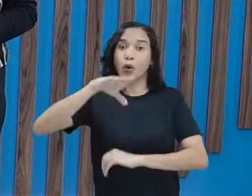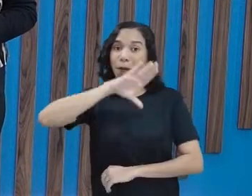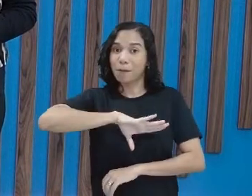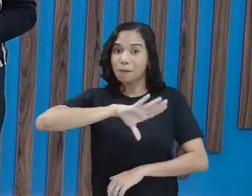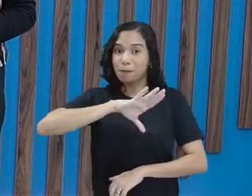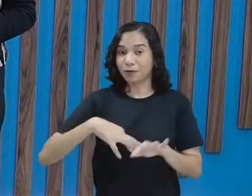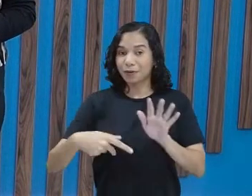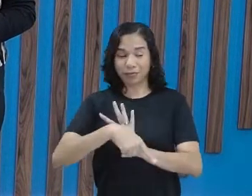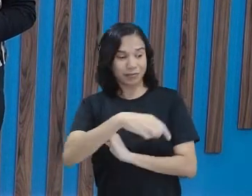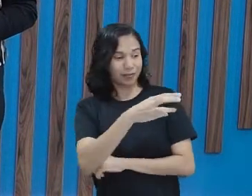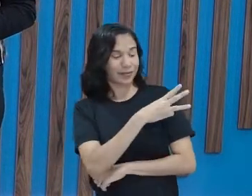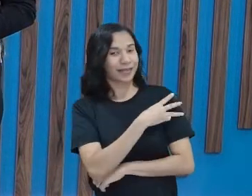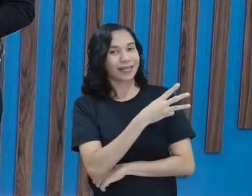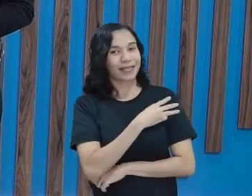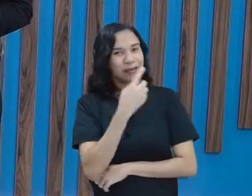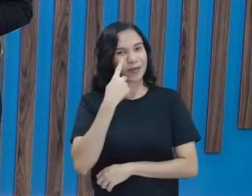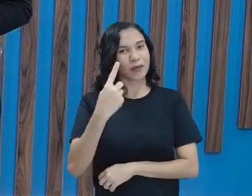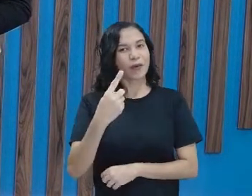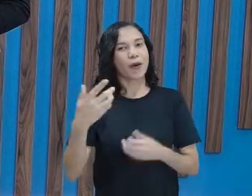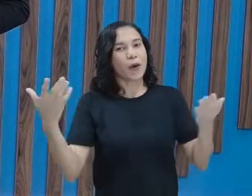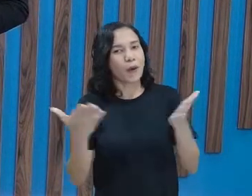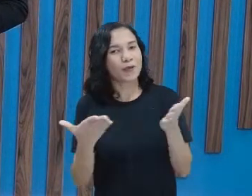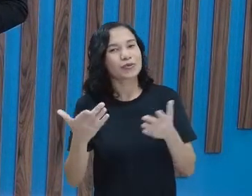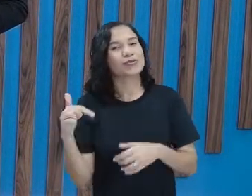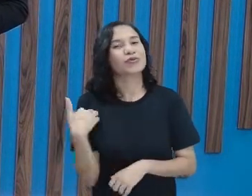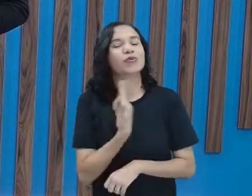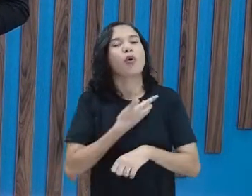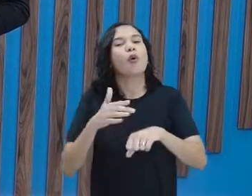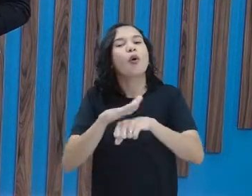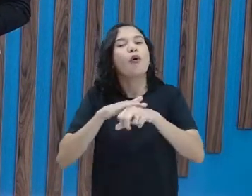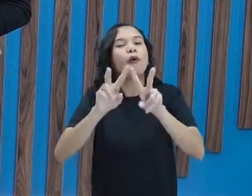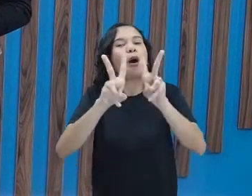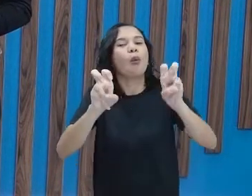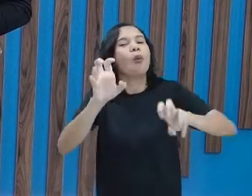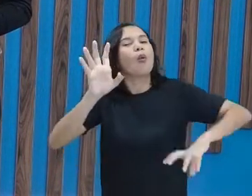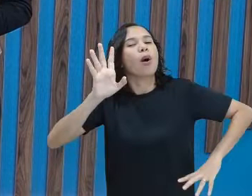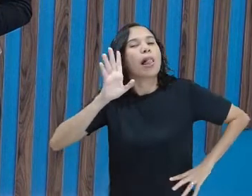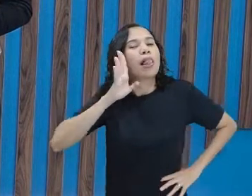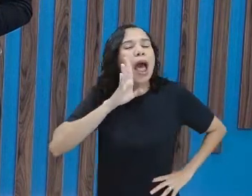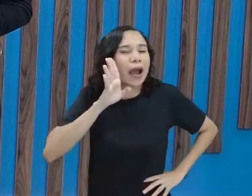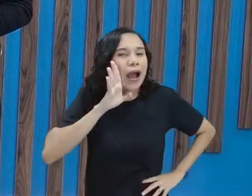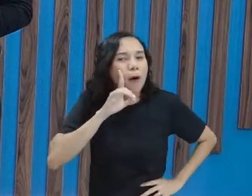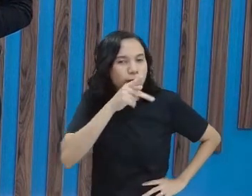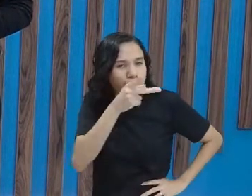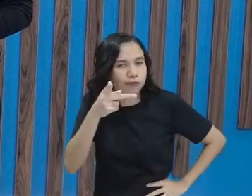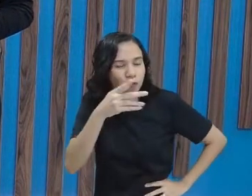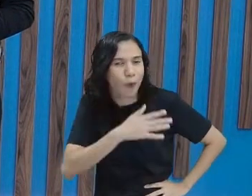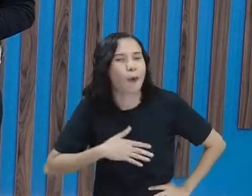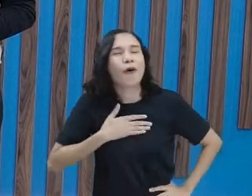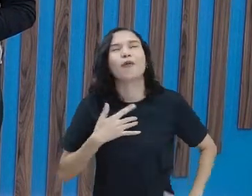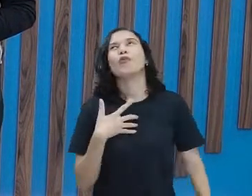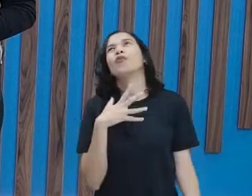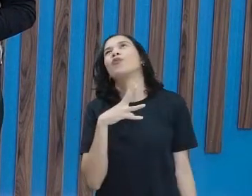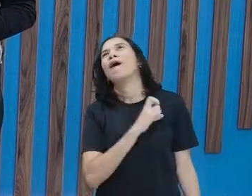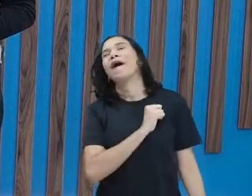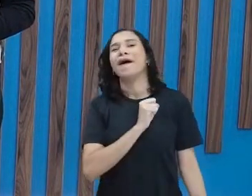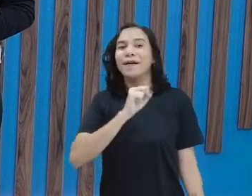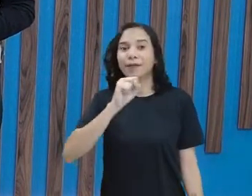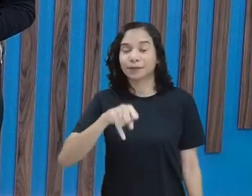dos terceiros anos. Hoje falaremos sobre um tema tão legal, eu acho que vocês gostam, eu amo esse tema,